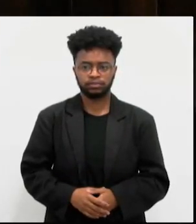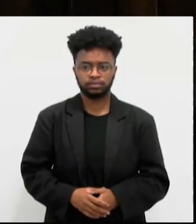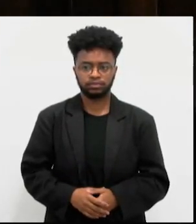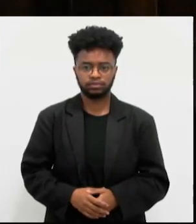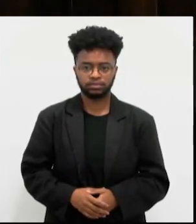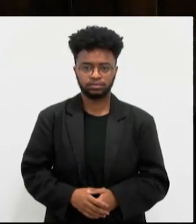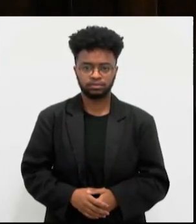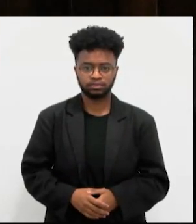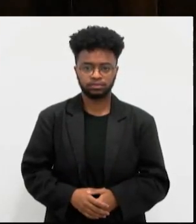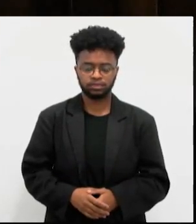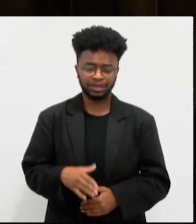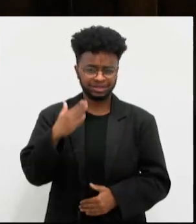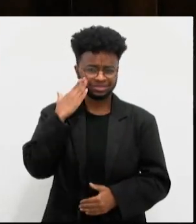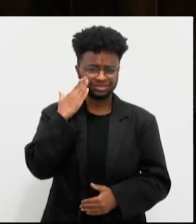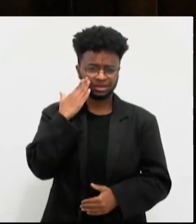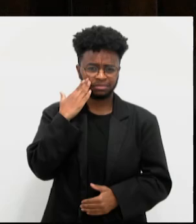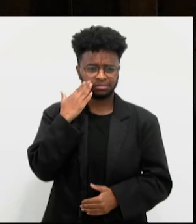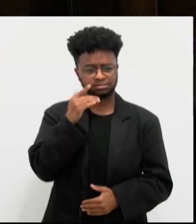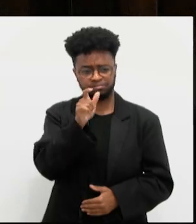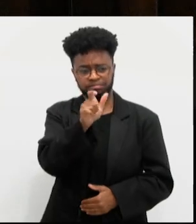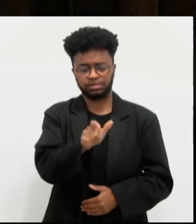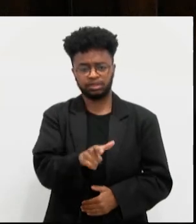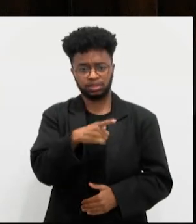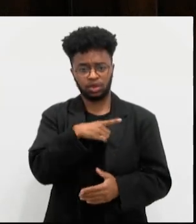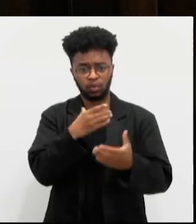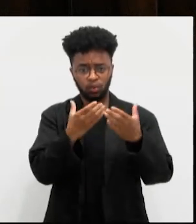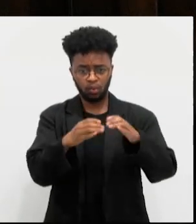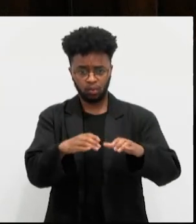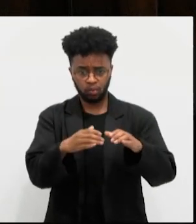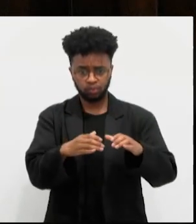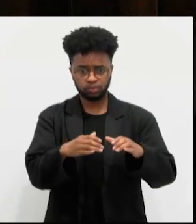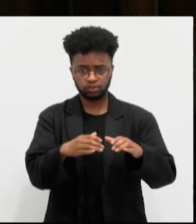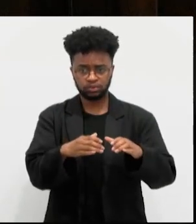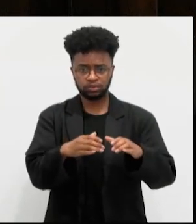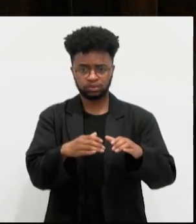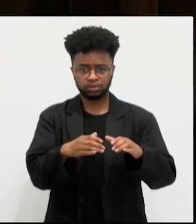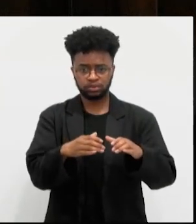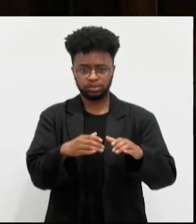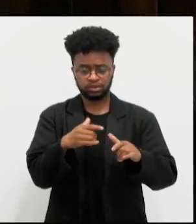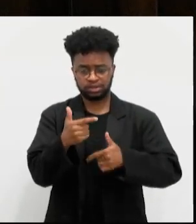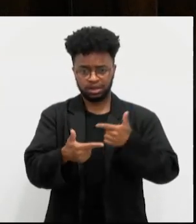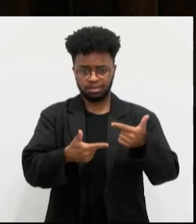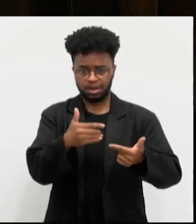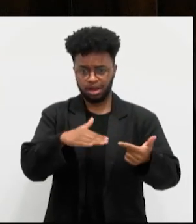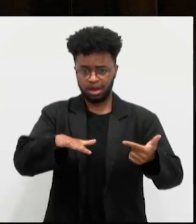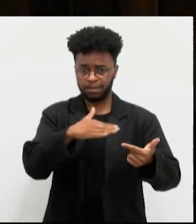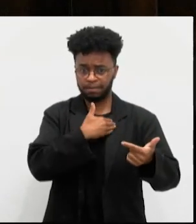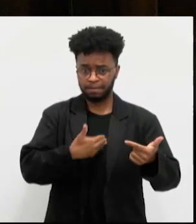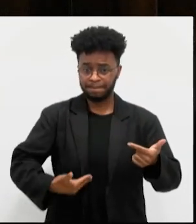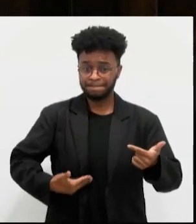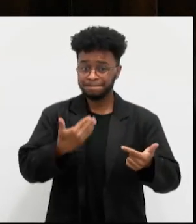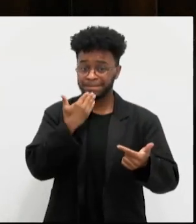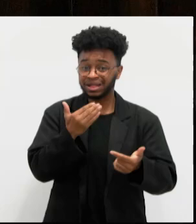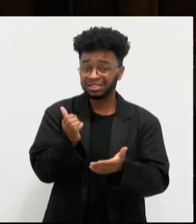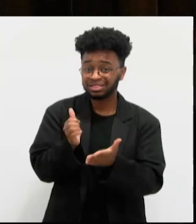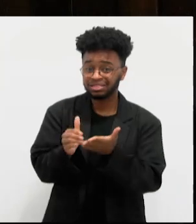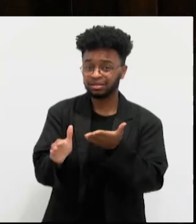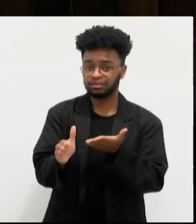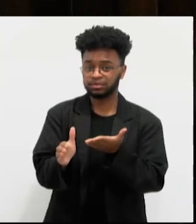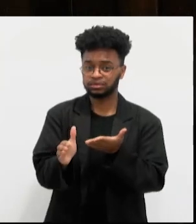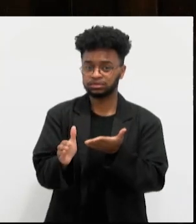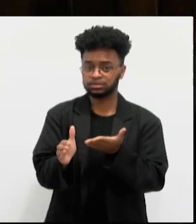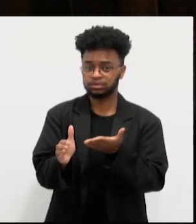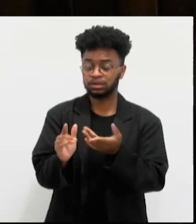Sabe lá que um cara tem um concurso, ele está no serviço público, pede demissão,